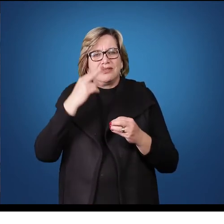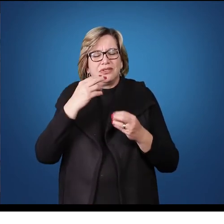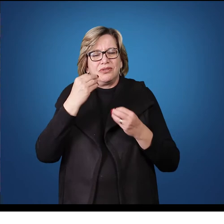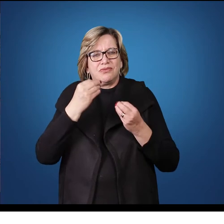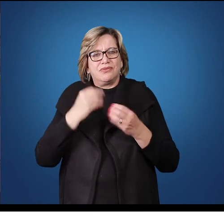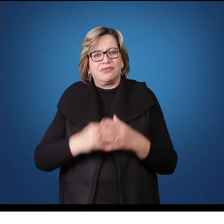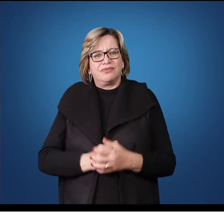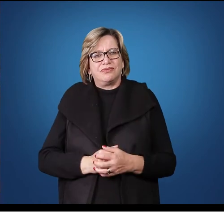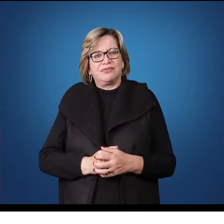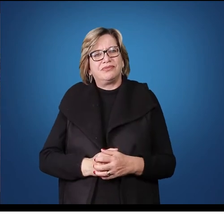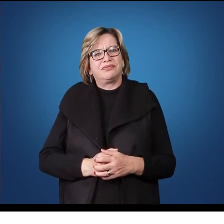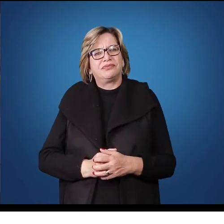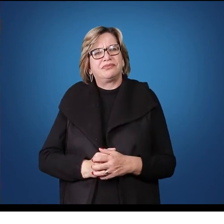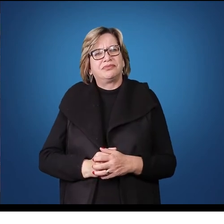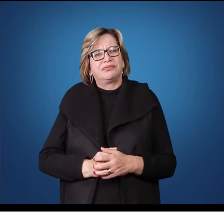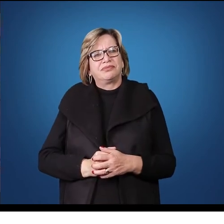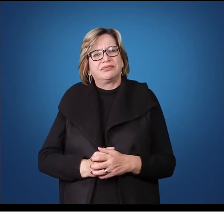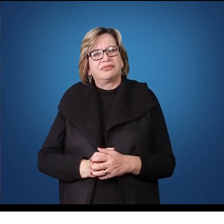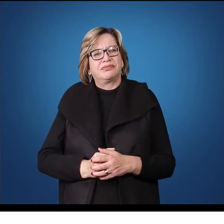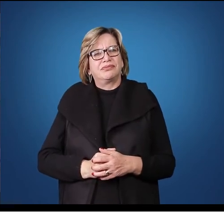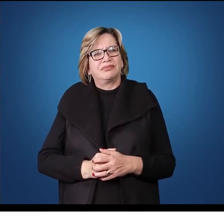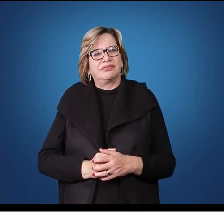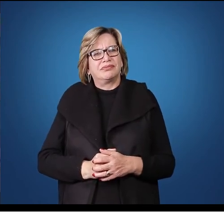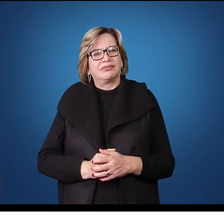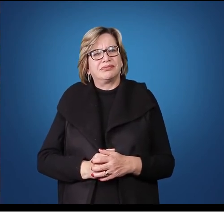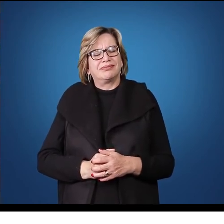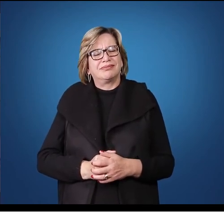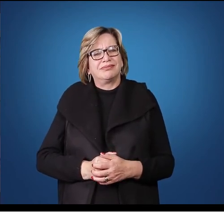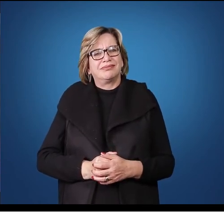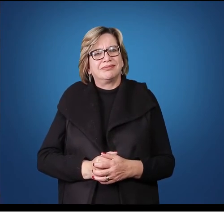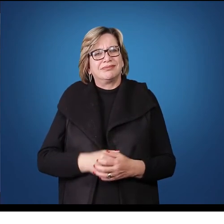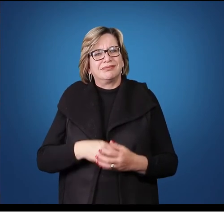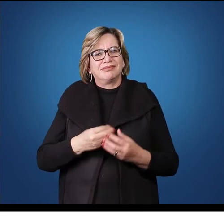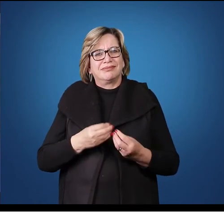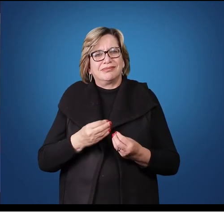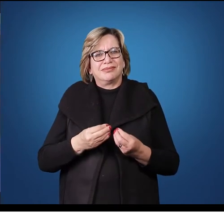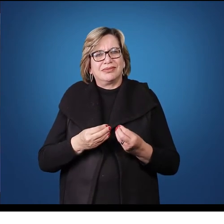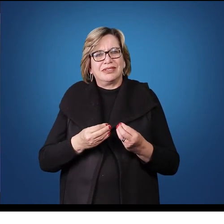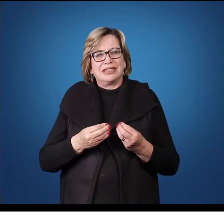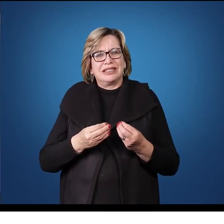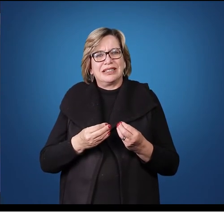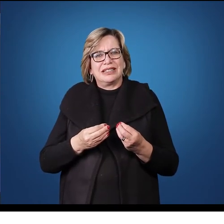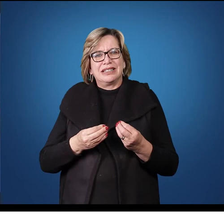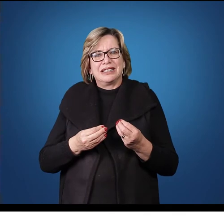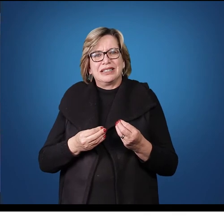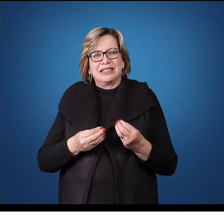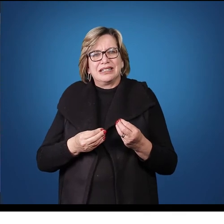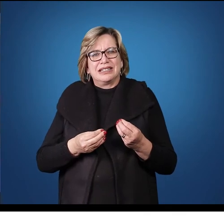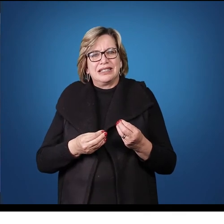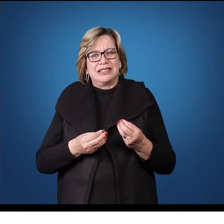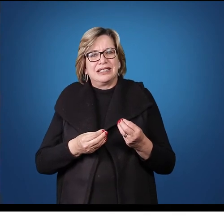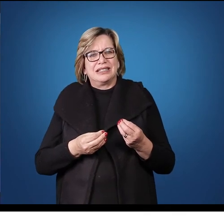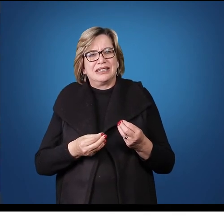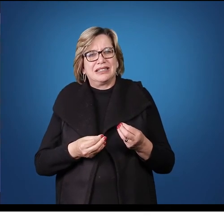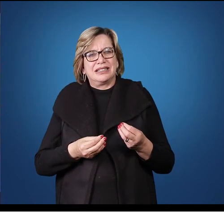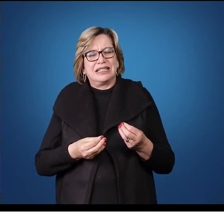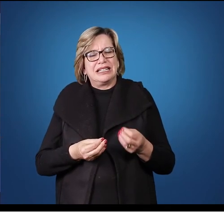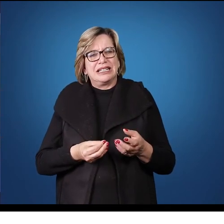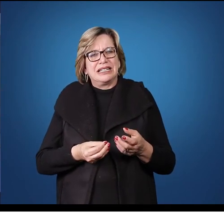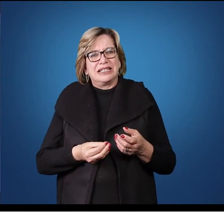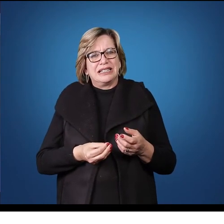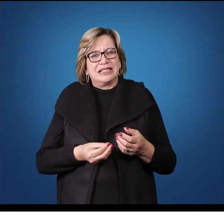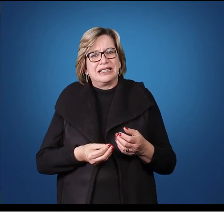frente. Isso. Posição a mão aqui embaixo, ela solta. Você vai, quando for bater na bola, você solta a mão de baixo. Vamos